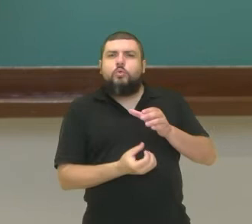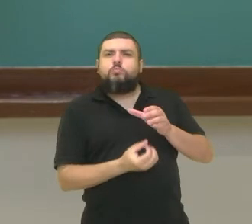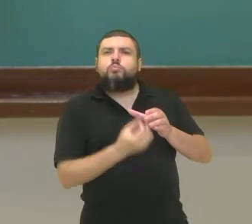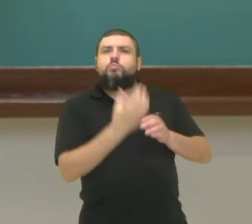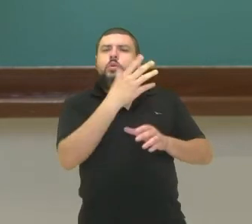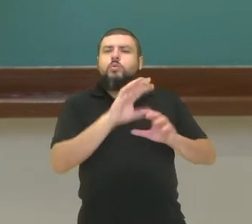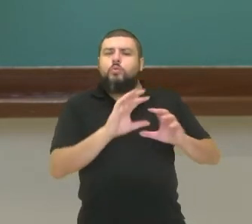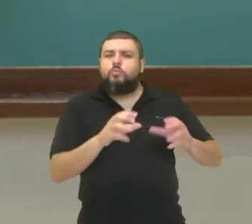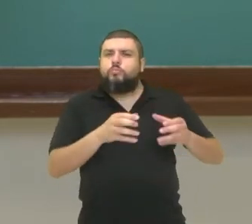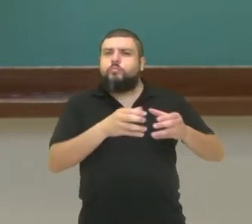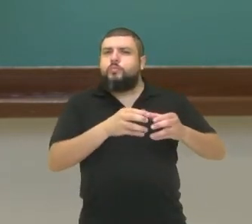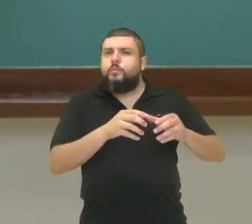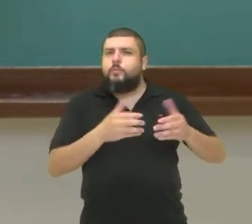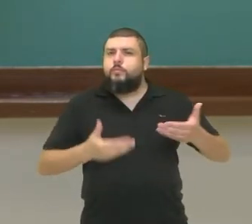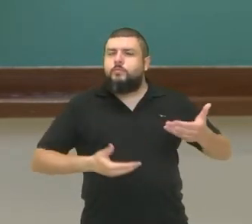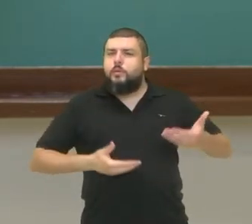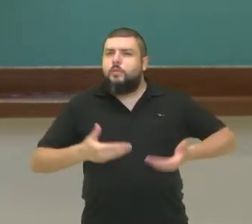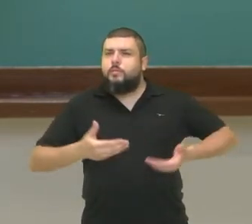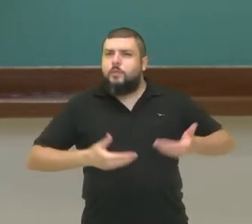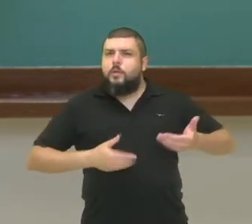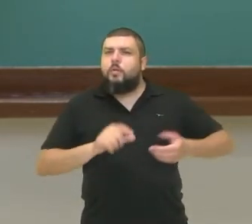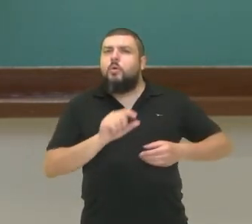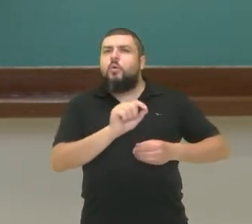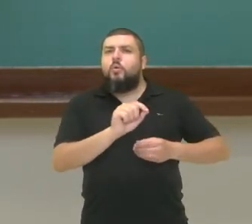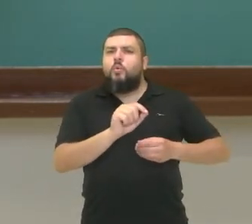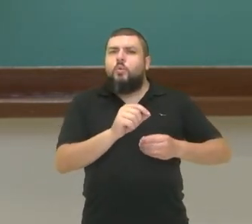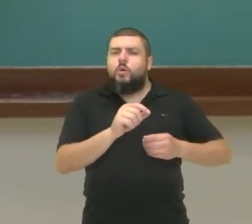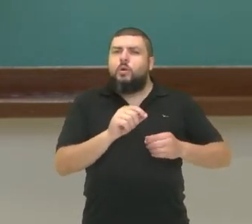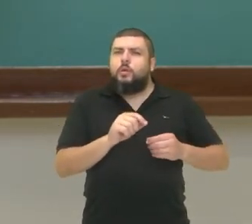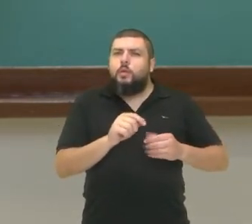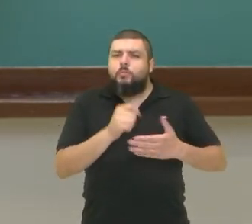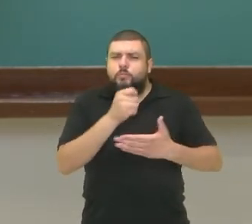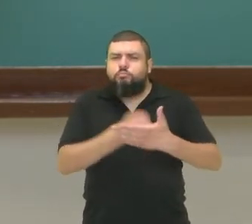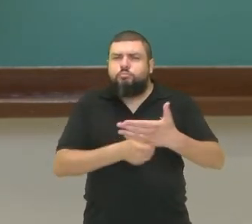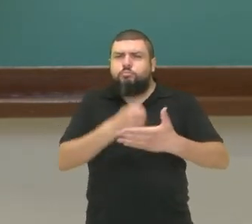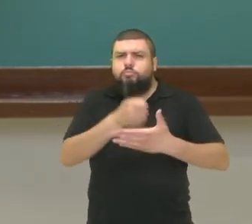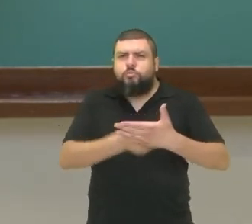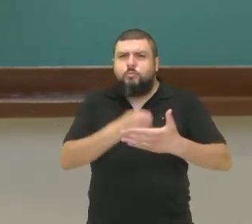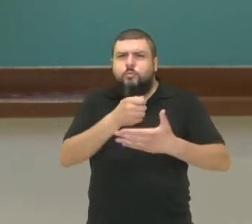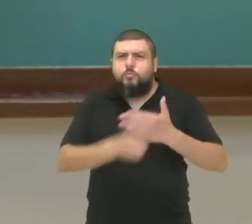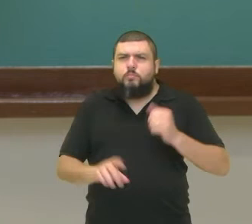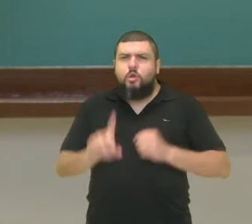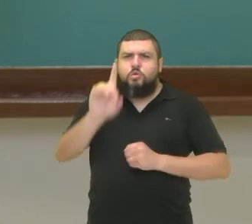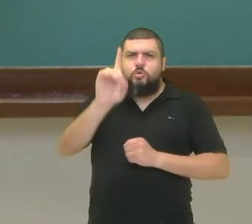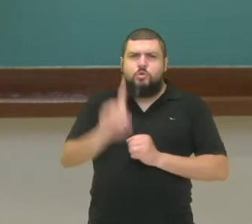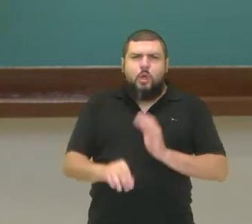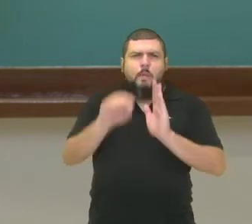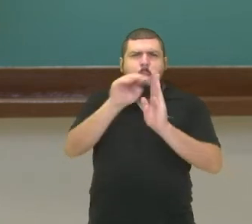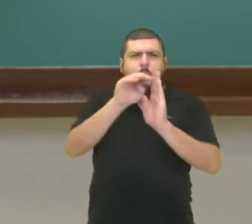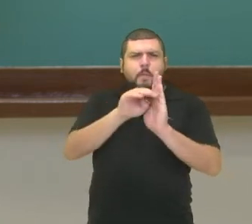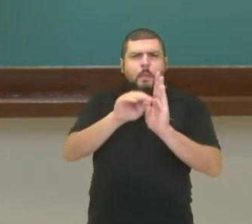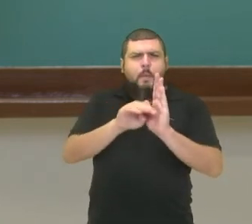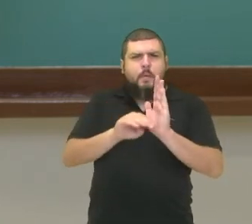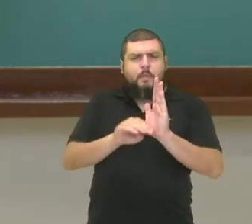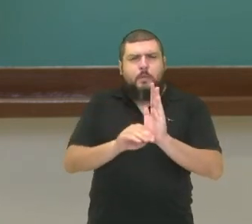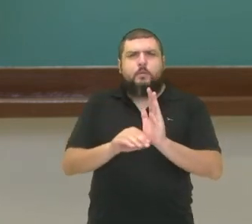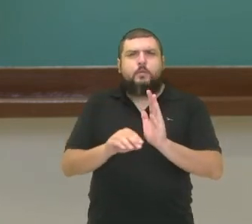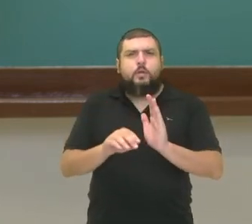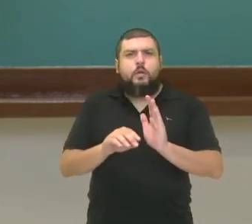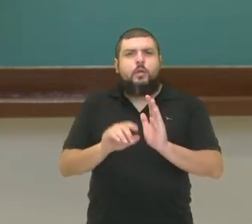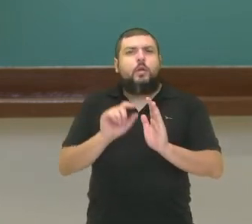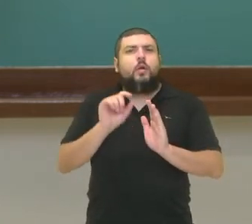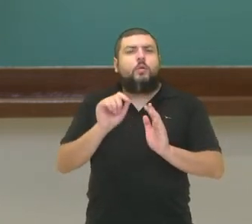muito importante para direitos de trabalhadores que foram conquistados, que nós usufruímos até hoje, como um salário